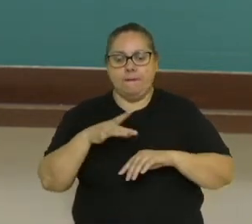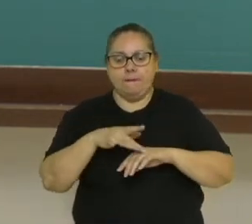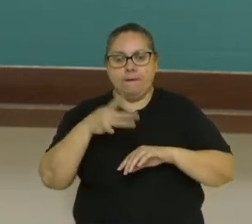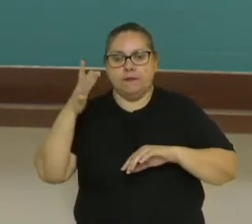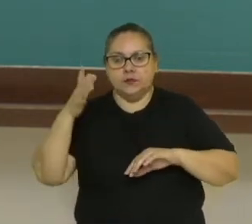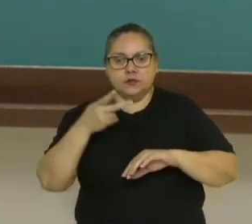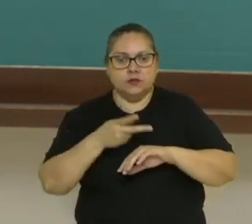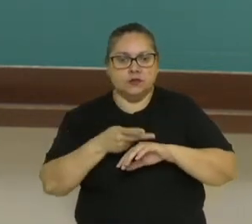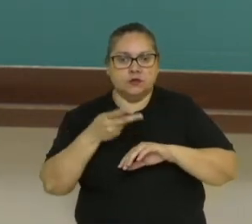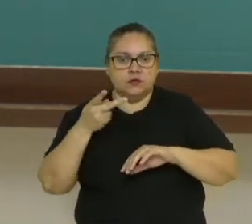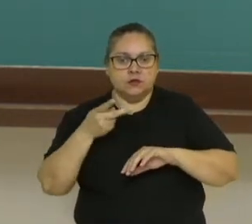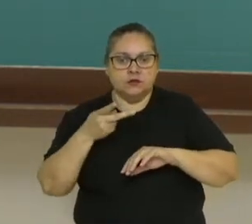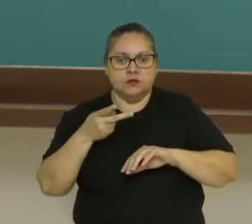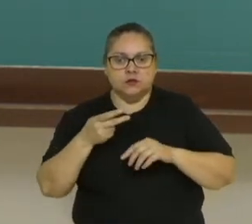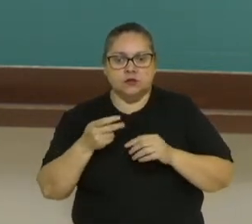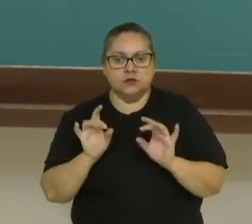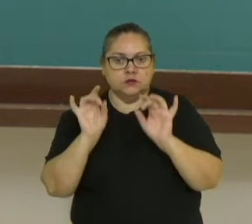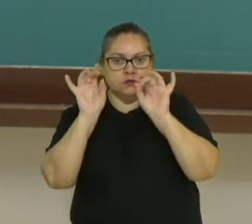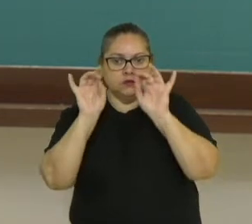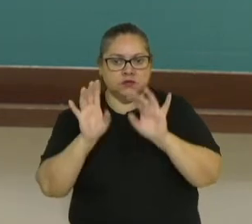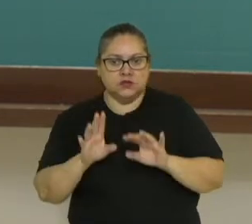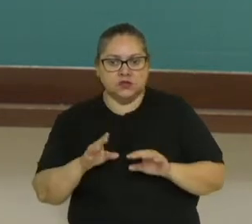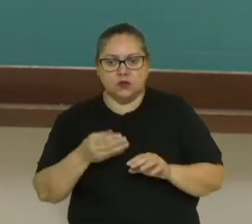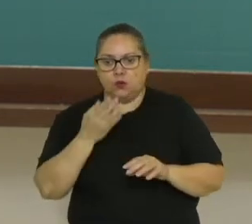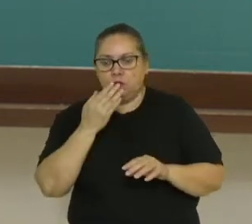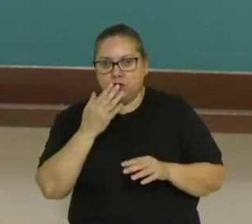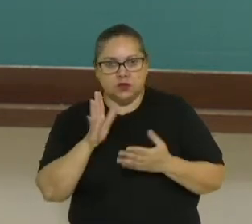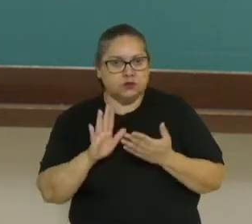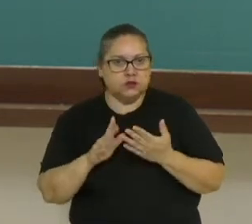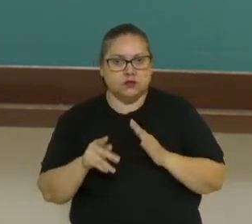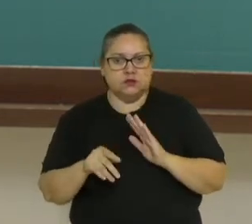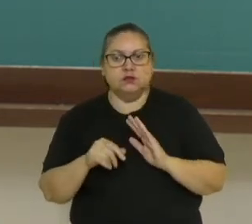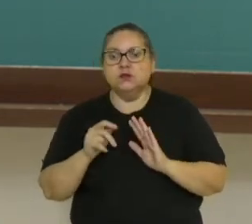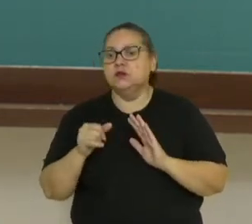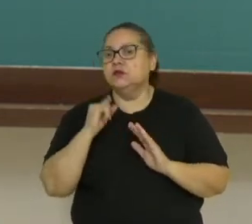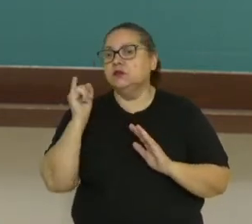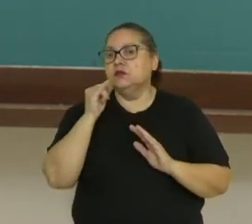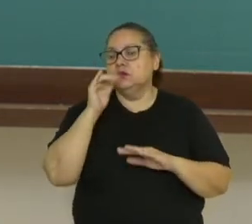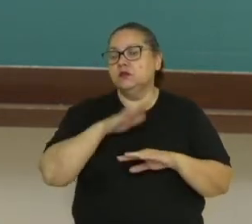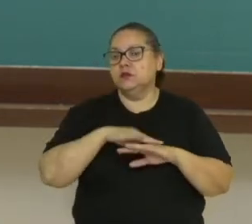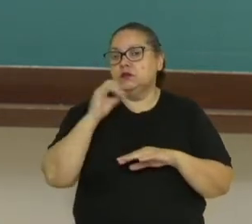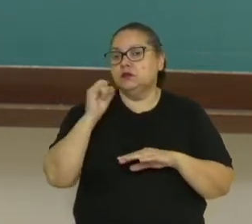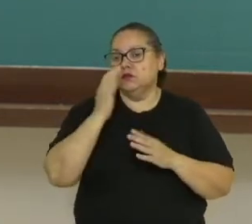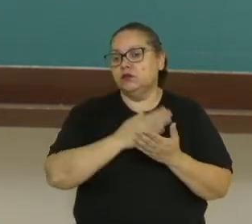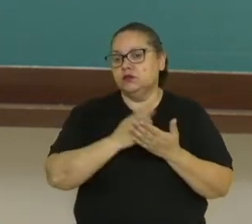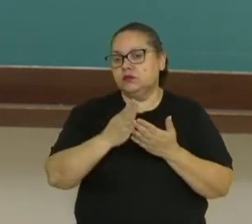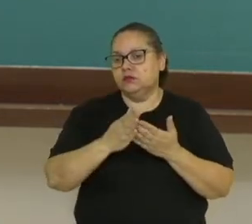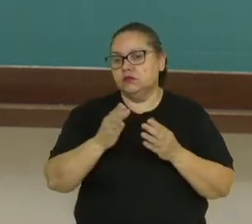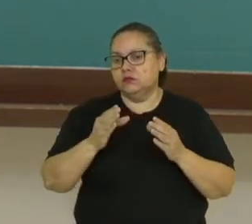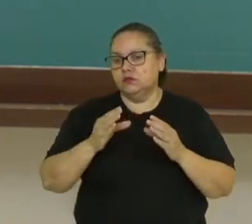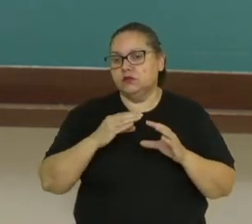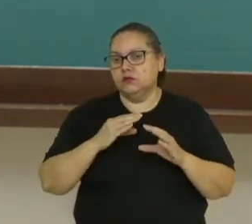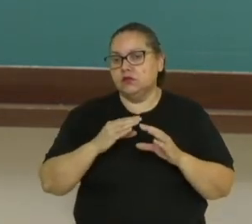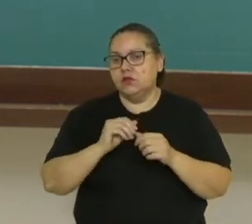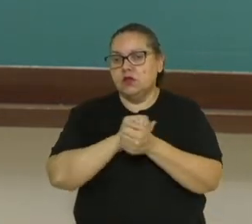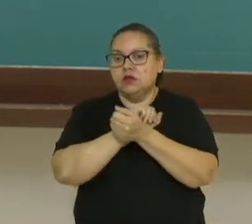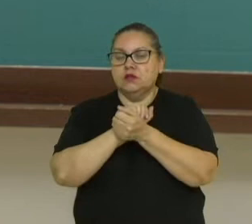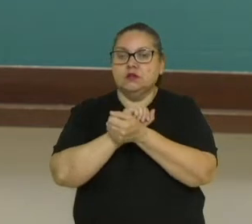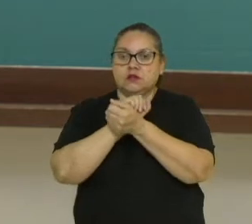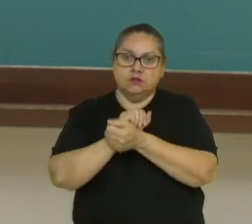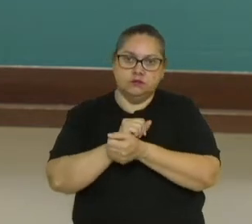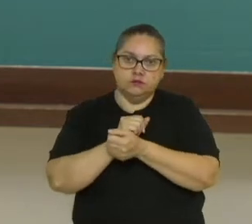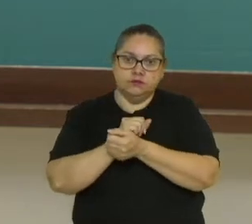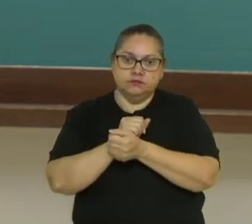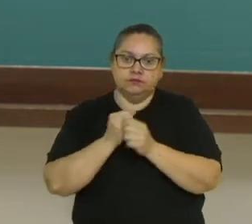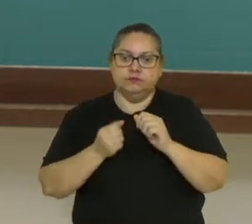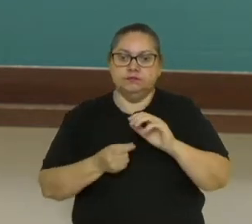era as especiarias. Uma das principais mercadorias do começo do capitalismo eram os escravos,